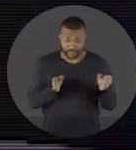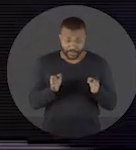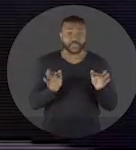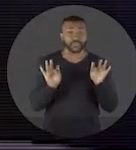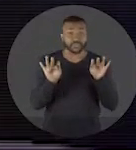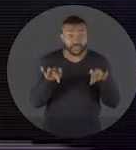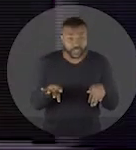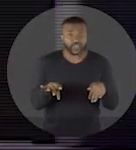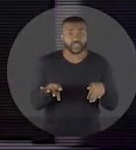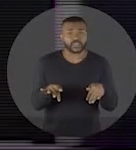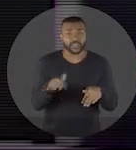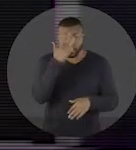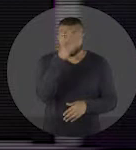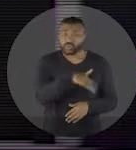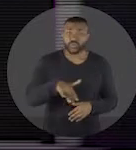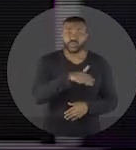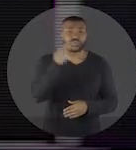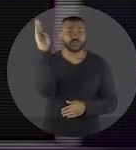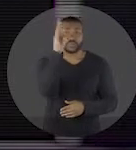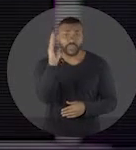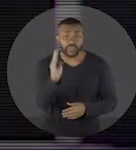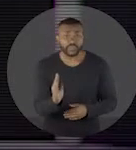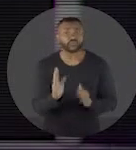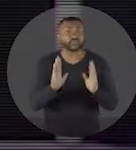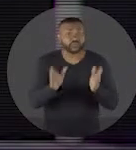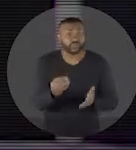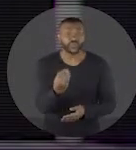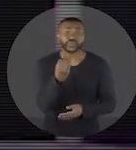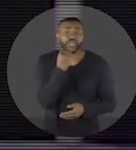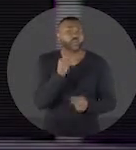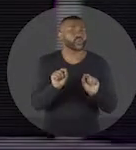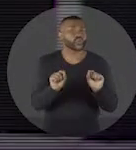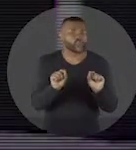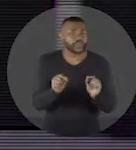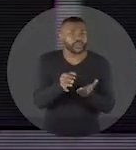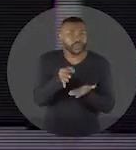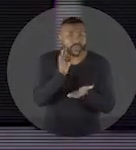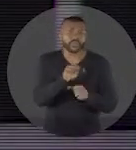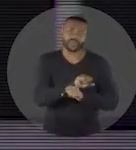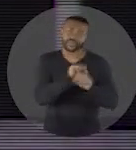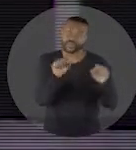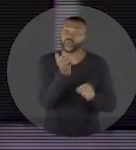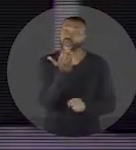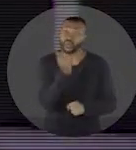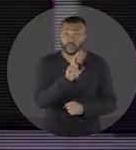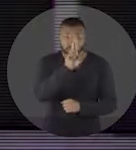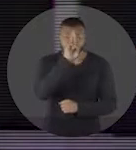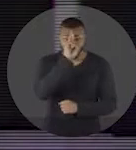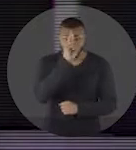meu mandato, todos os brasileiros tiverem a possibilidade de tomar café da manhã,